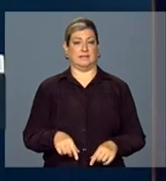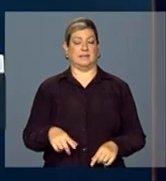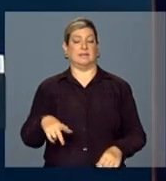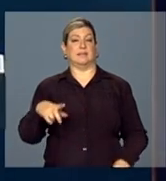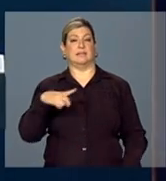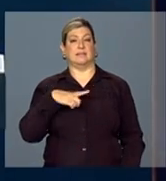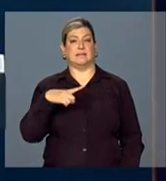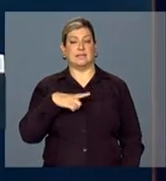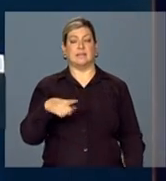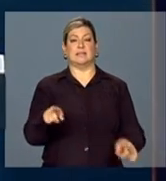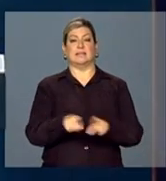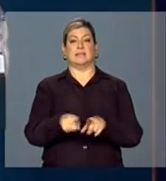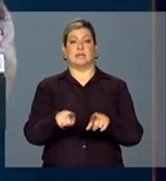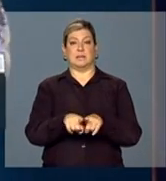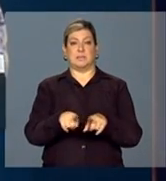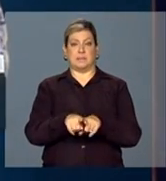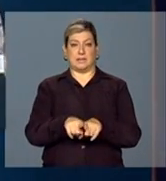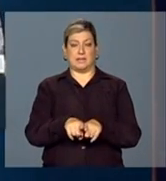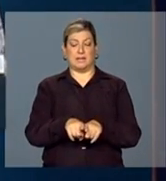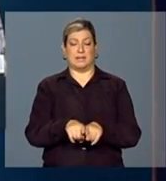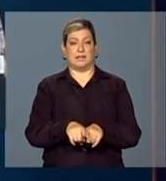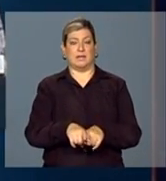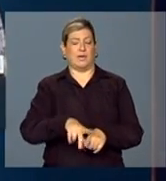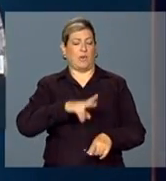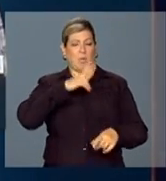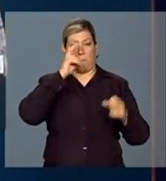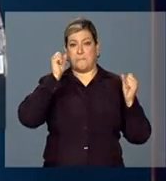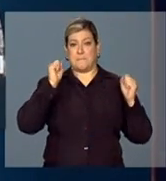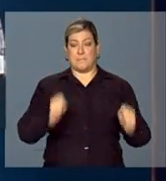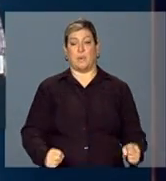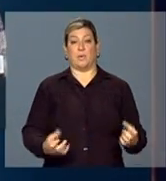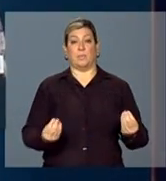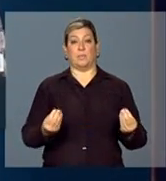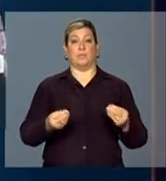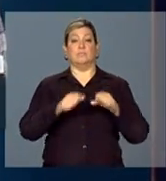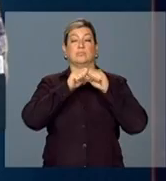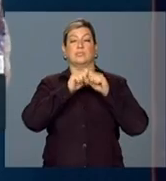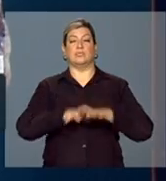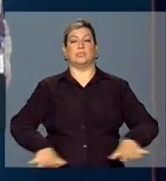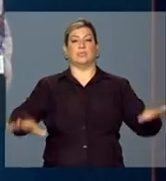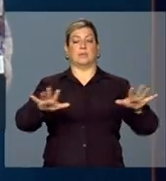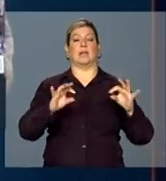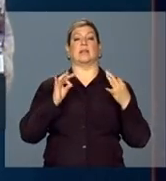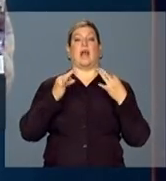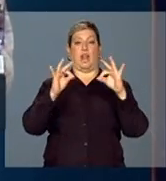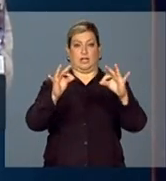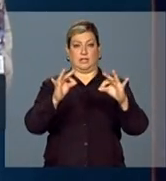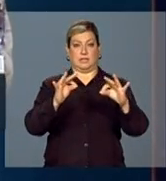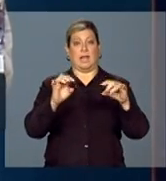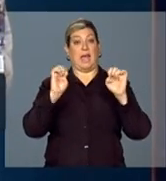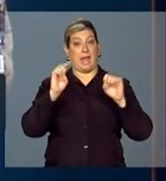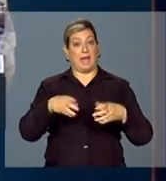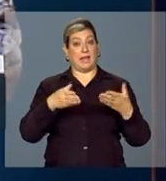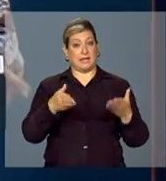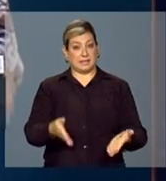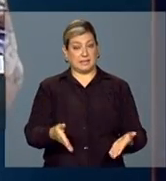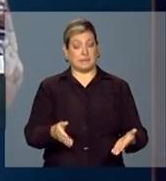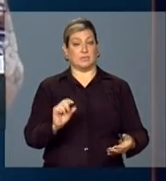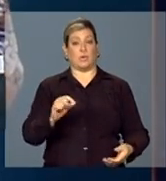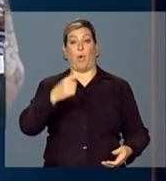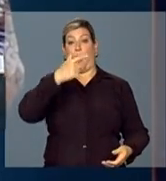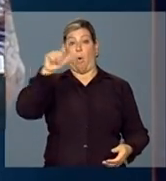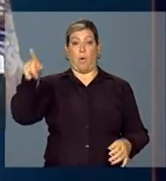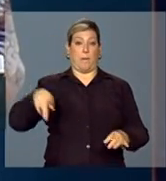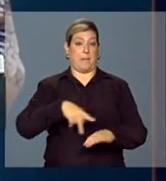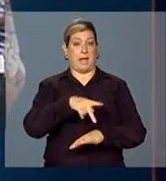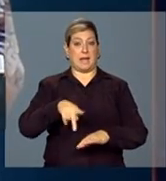tem também um poder imenso de difundir tecnologia. É isso que nos outros